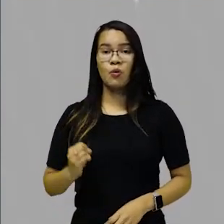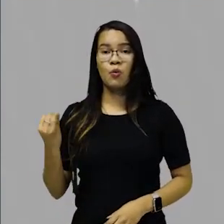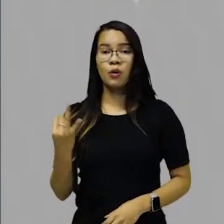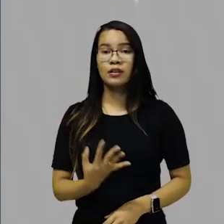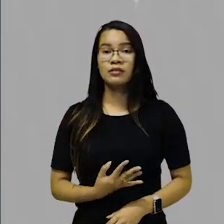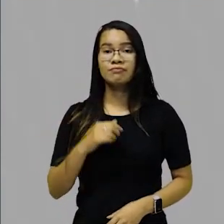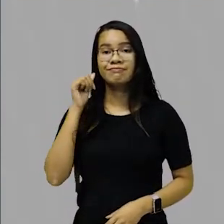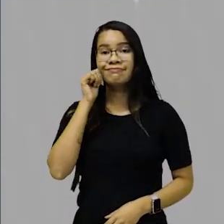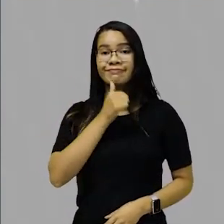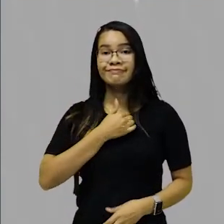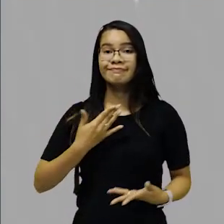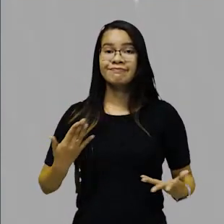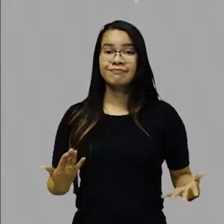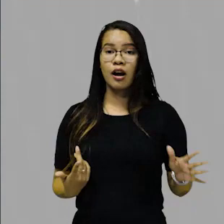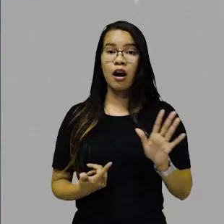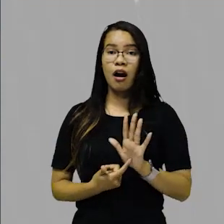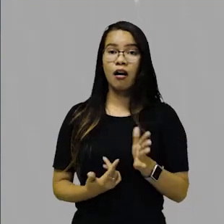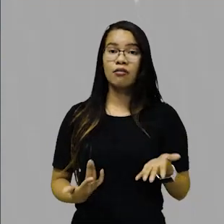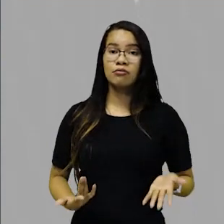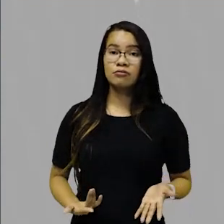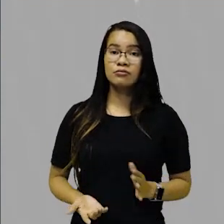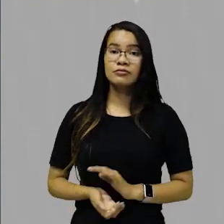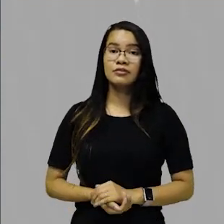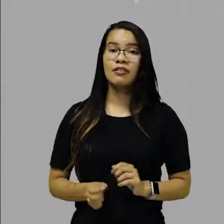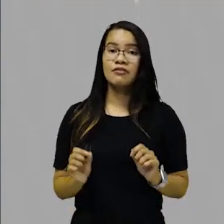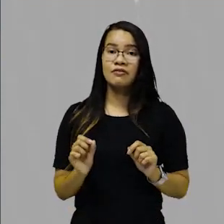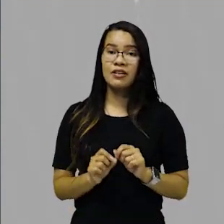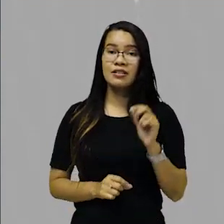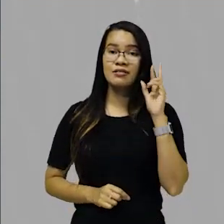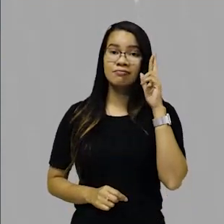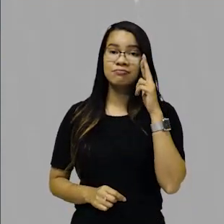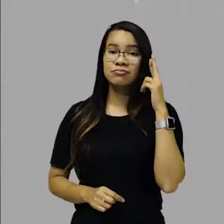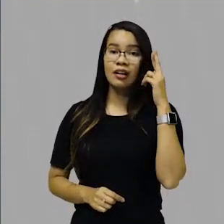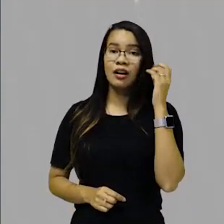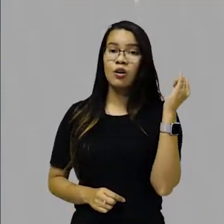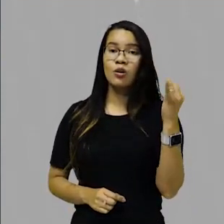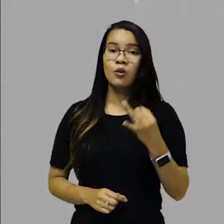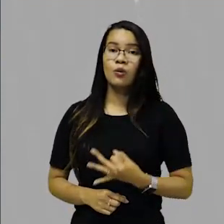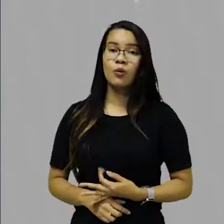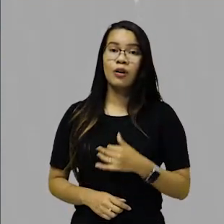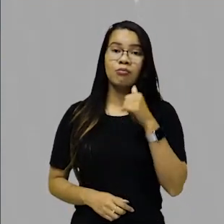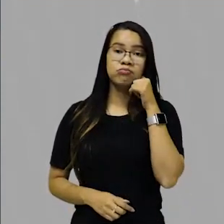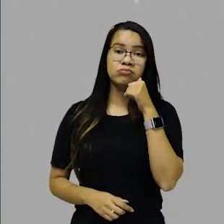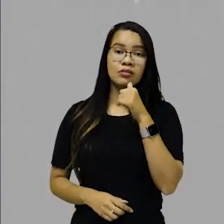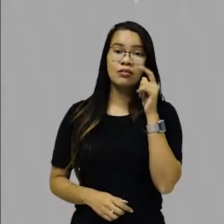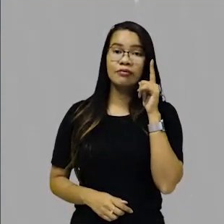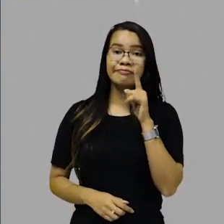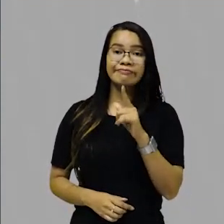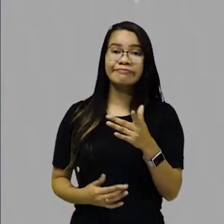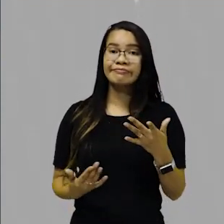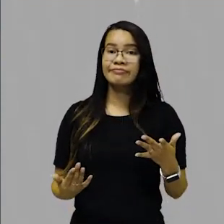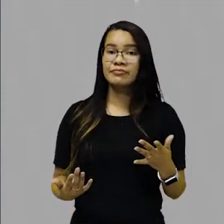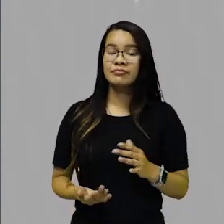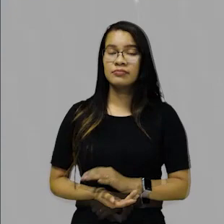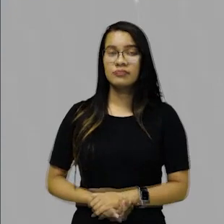Quantas mulheres? Faça essa reflexão. Quantas mulheres chegaram na presidência da República?